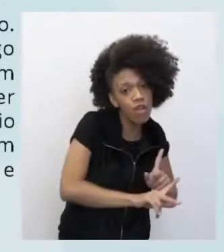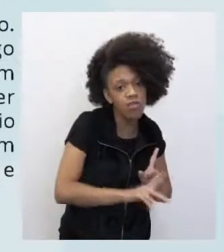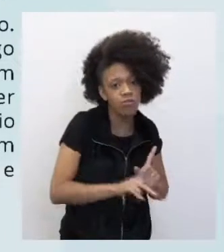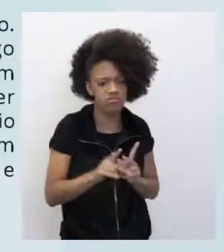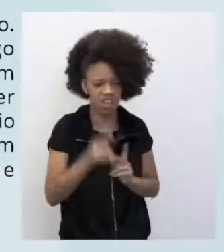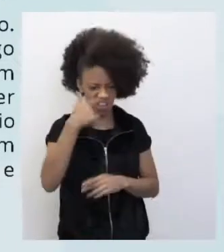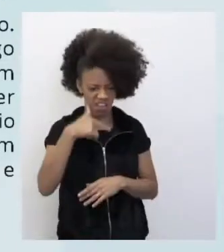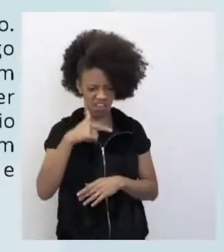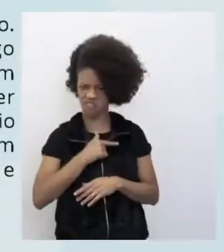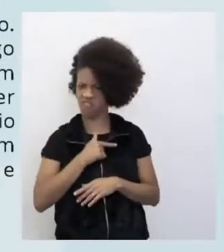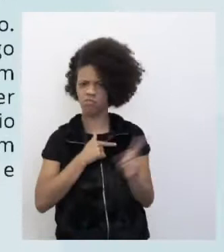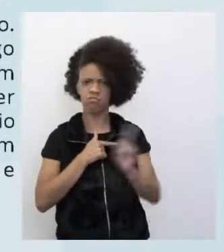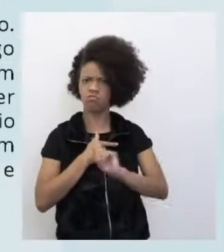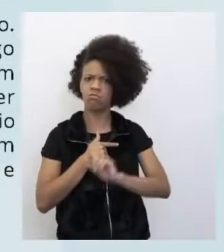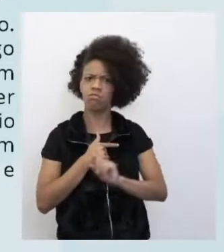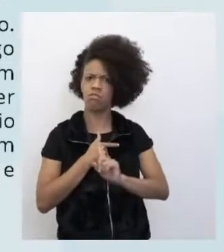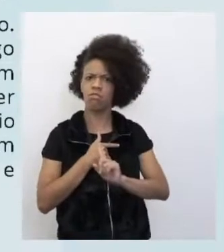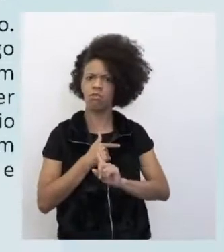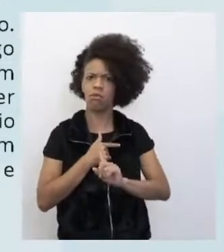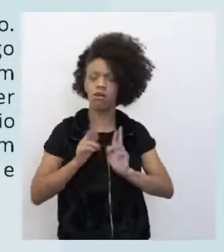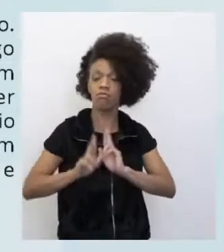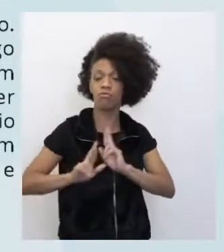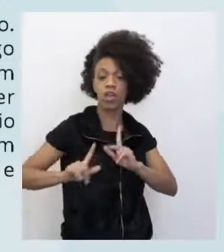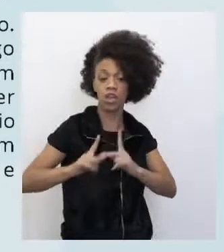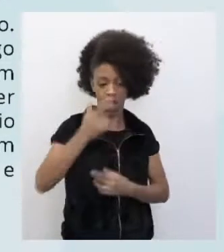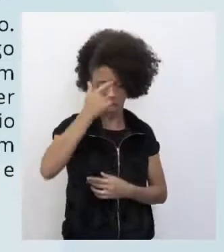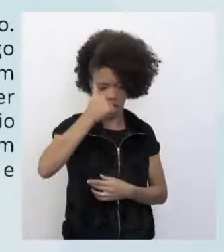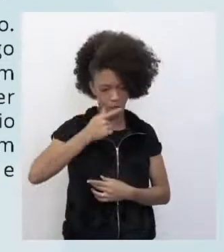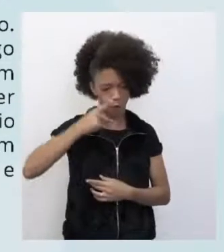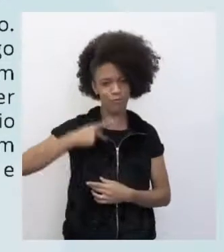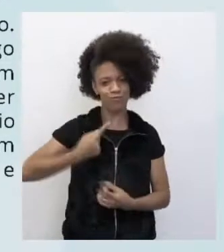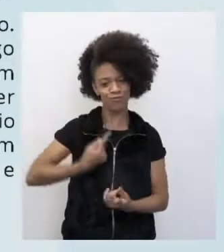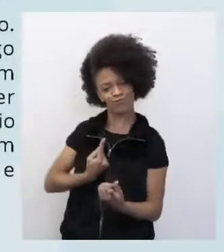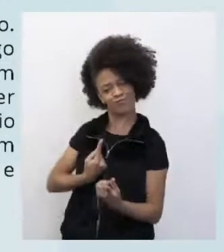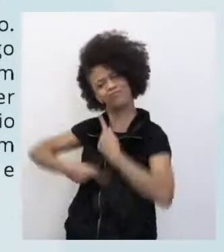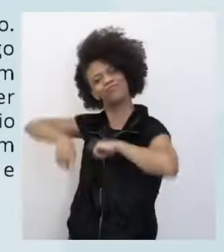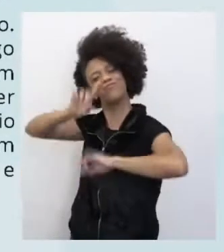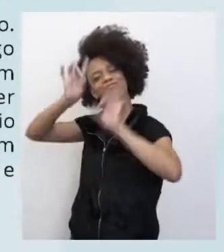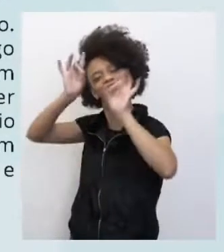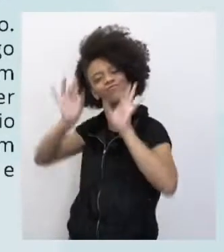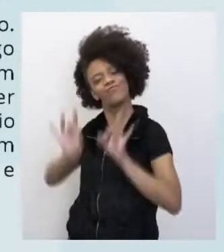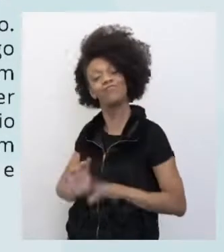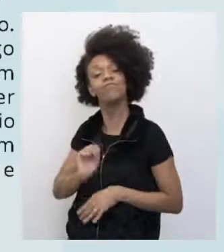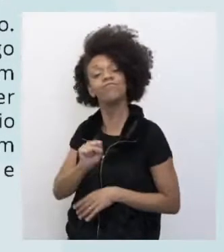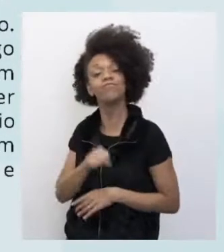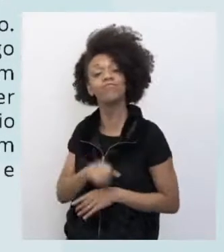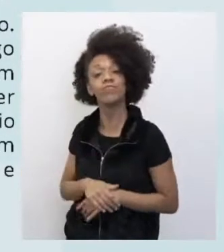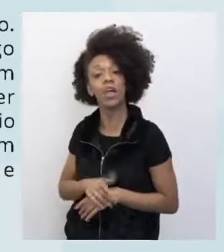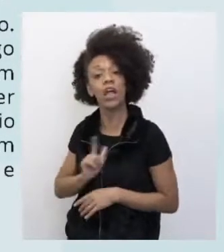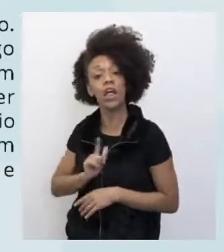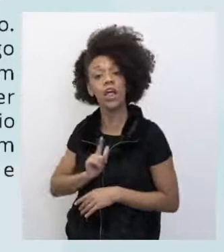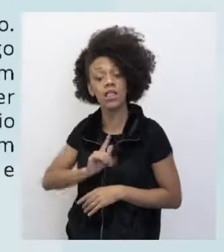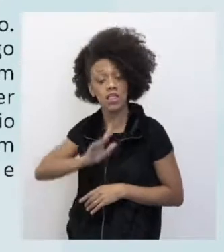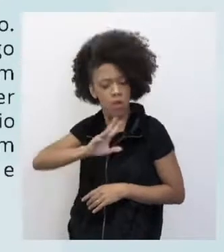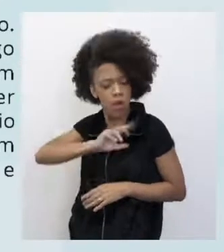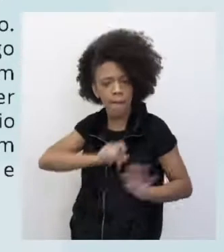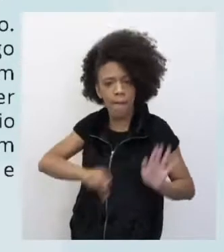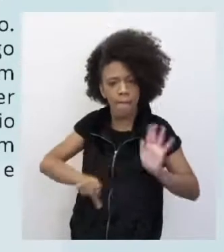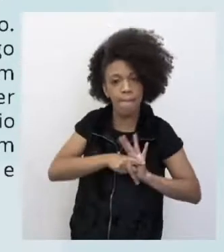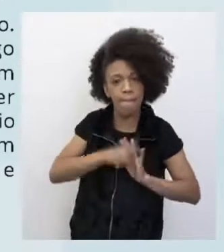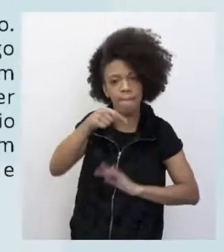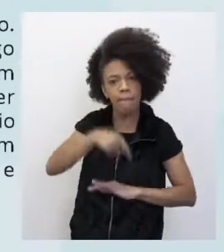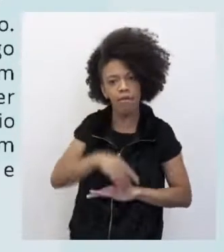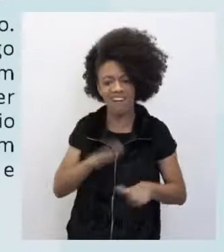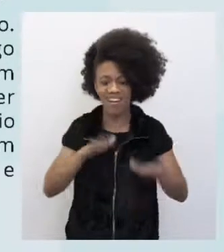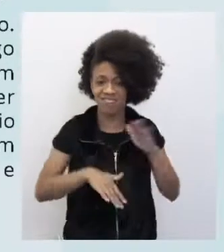feia. Pelo contrário, tornam-me um ser humano incrível e único. Sim, temos amor próprio por aqui. Às vezes